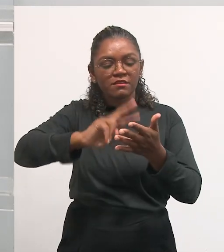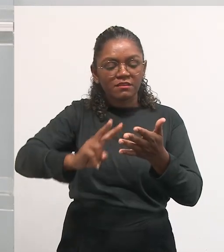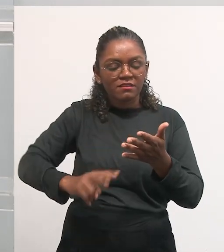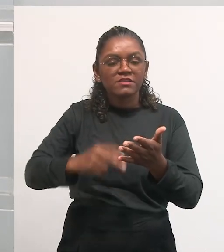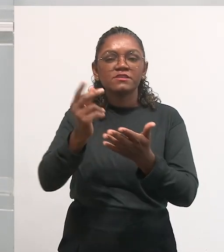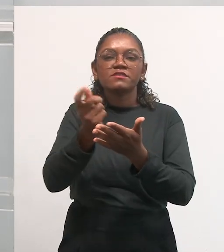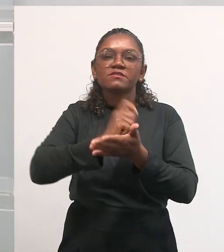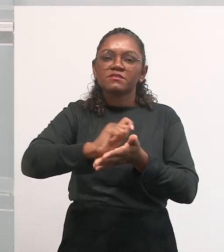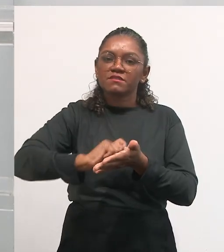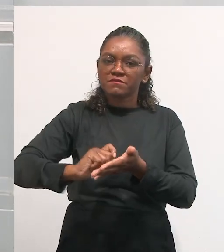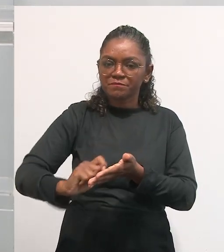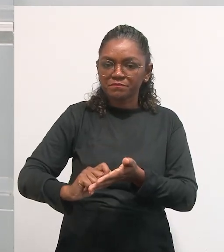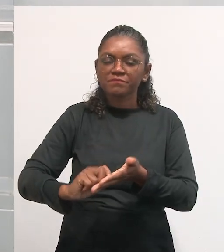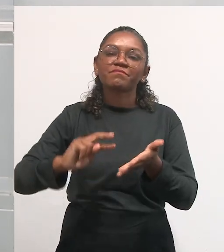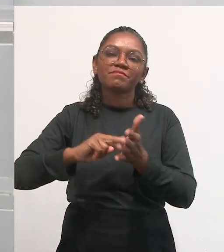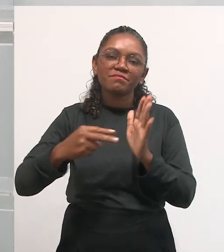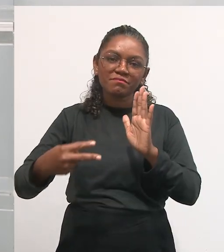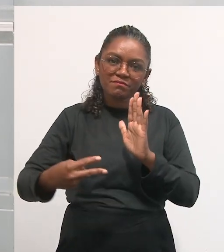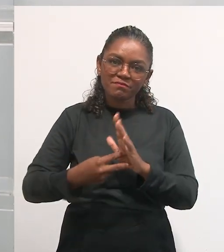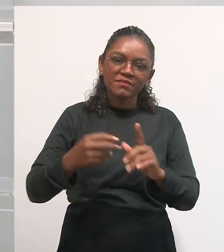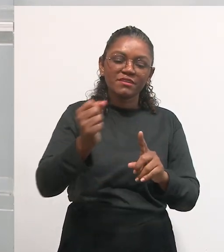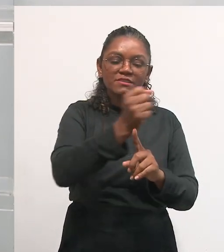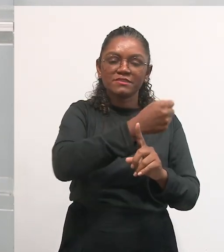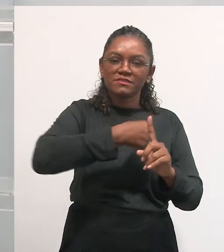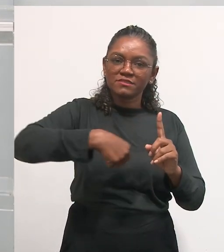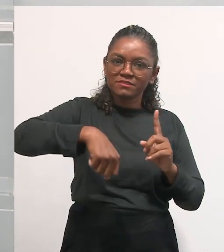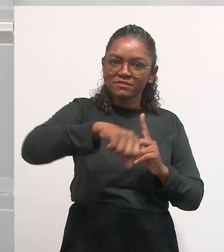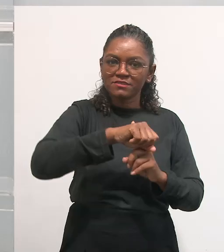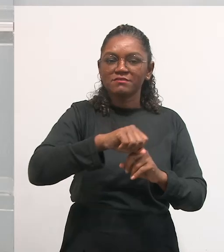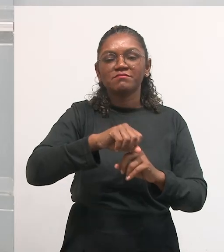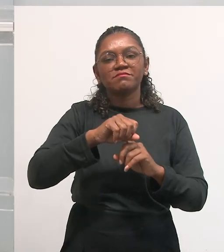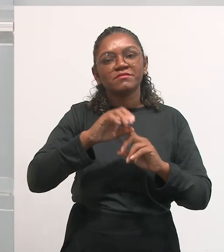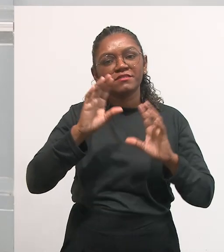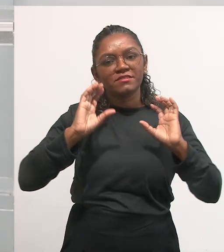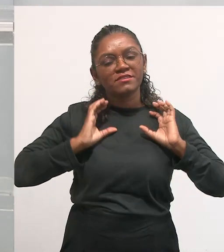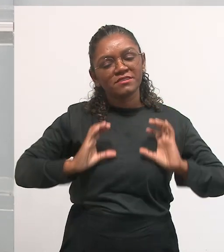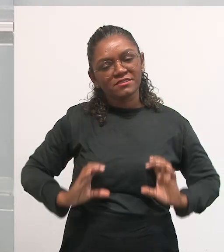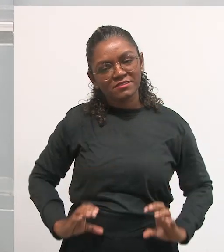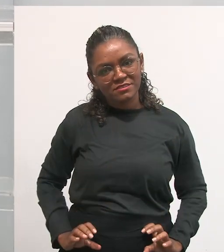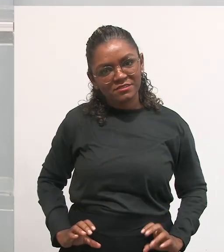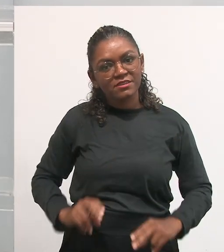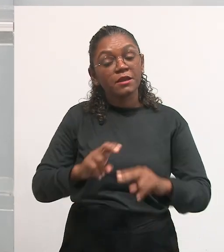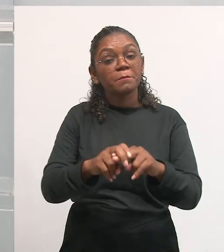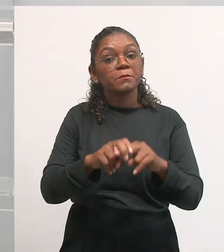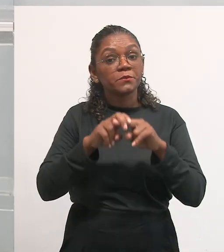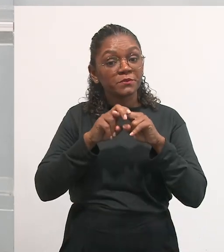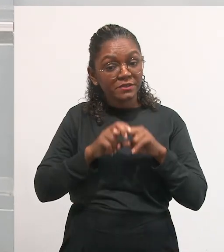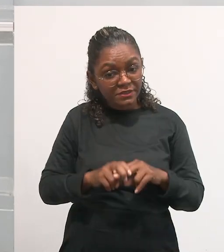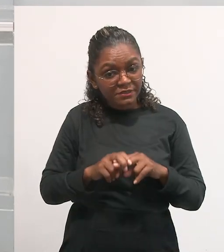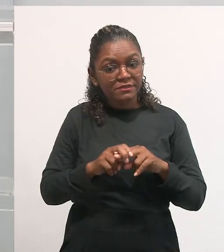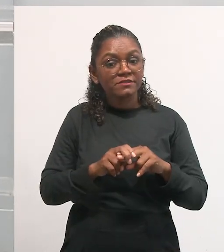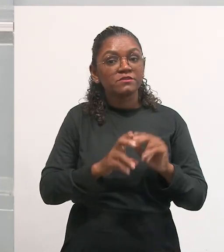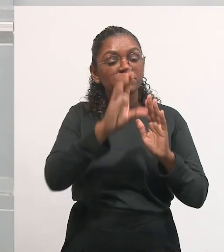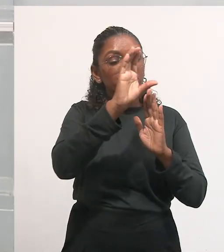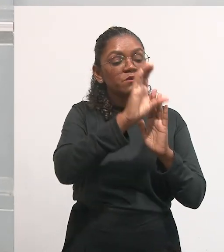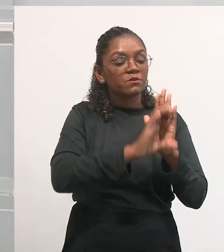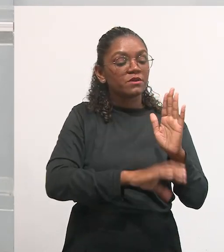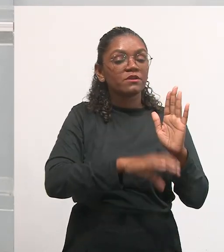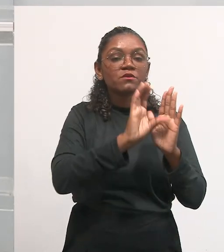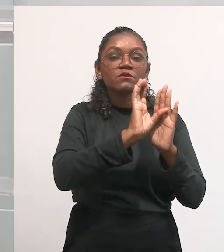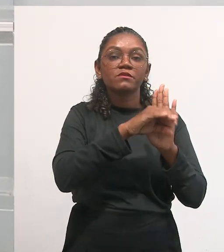cidadania e é por isso que o sacristã coloca que a concepção de currículo ela está ligada a essa